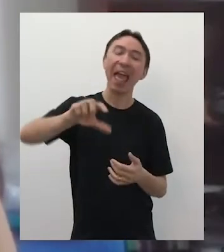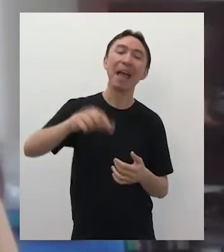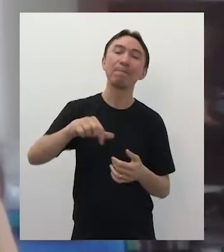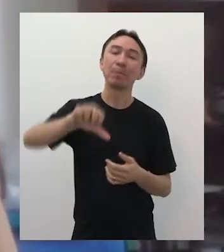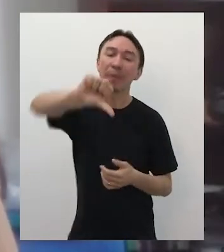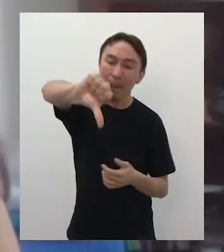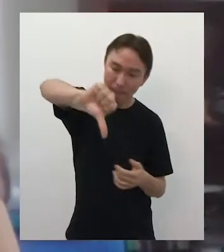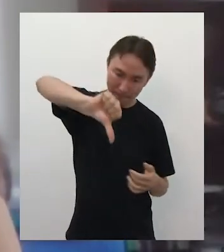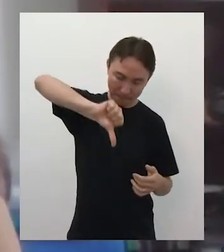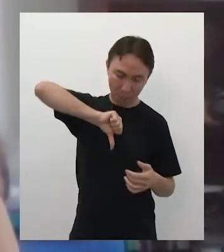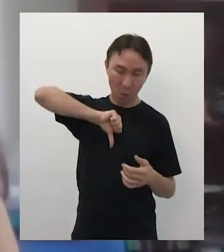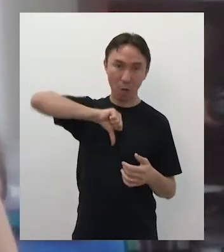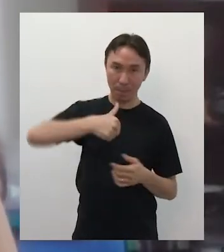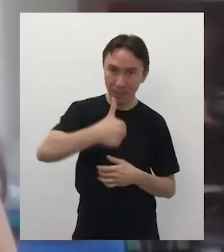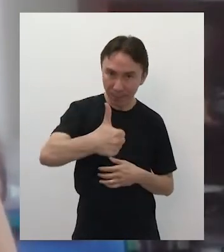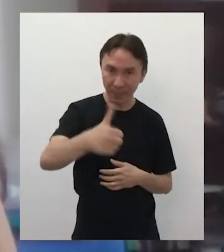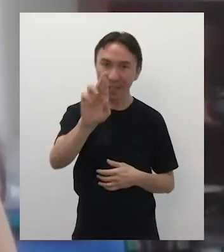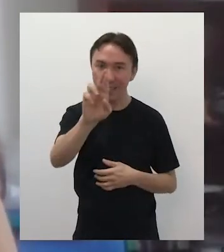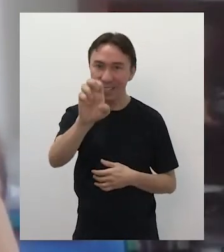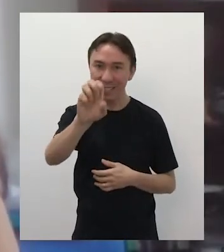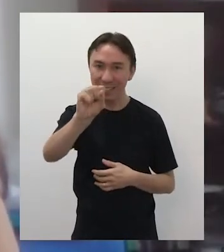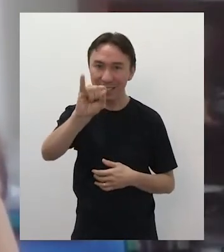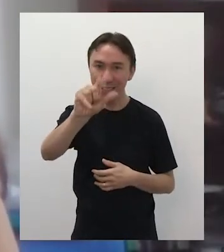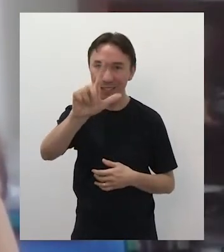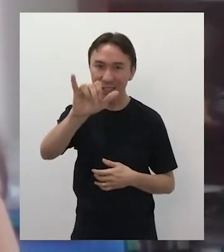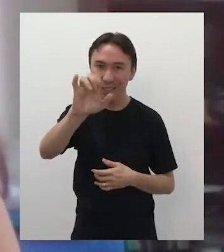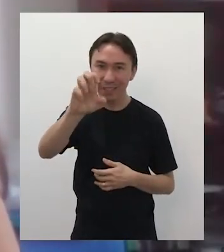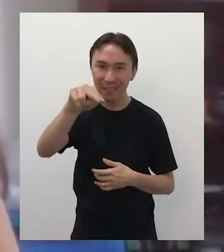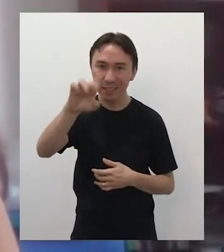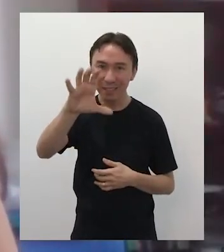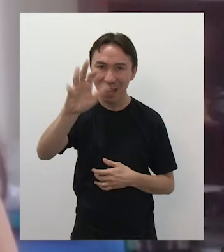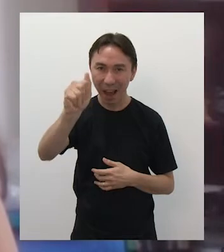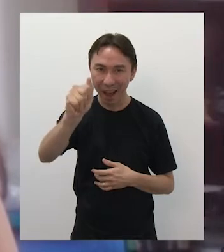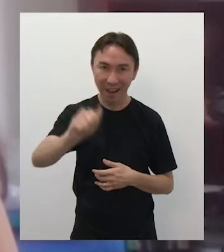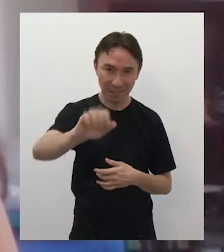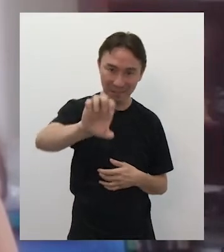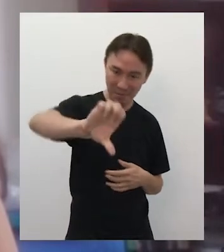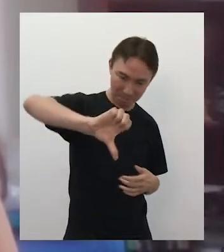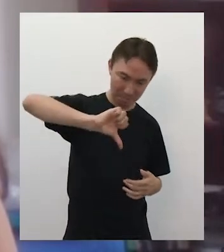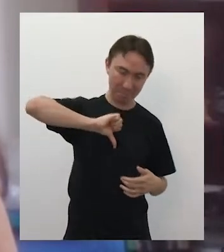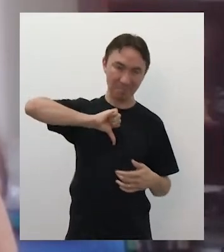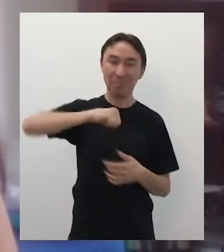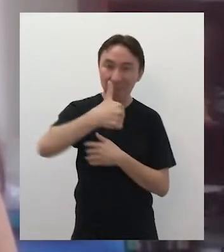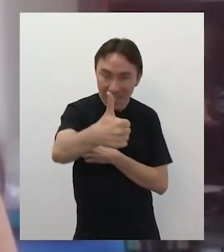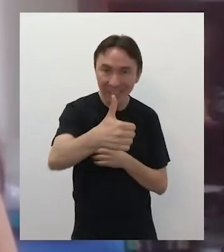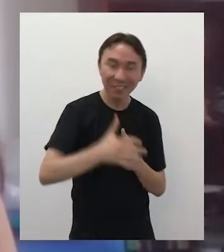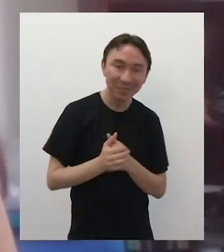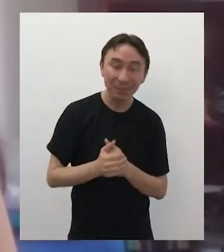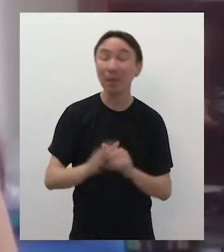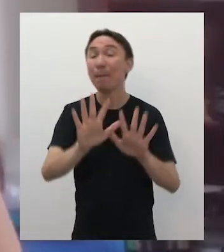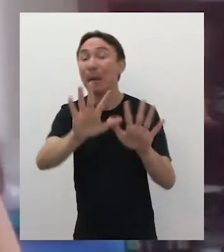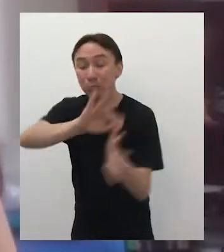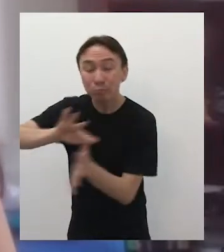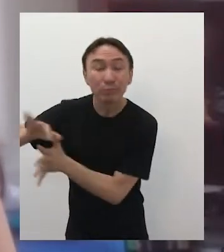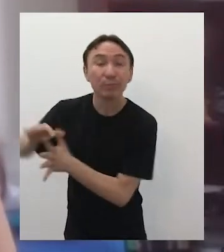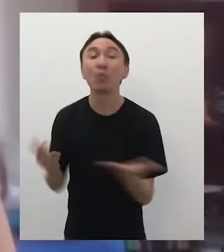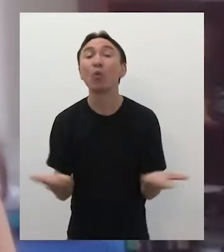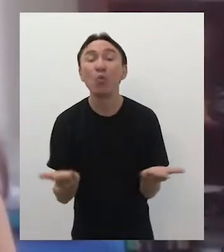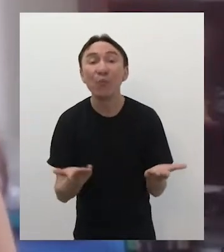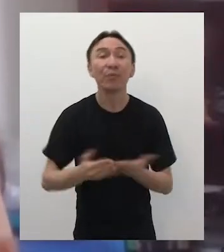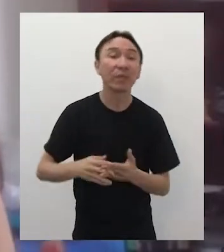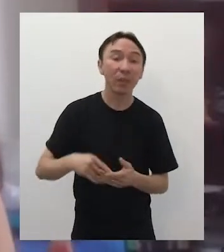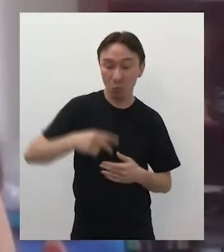falou um pouquinho de outra macrocompetência, a resiliência emocional, né? Que também ajuda a gente a lidar com a gente mesmo, com as nossas questões,